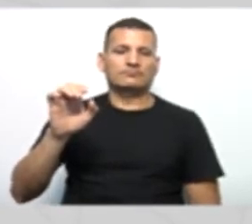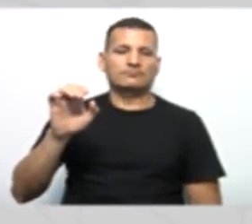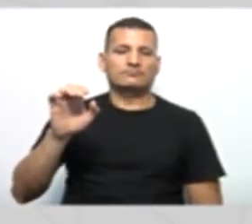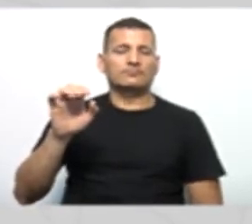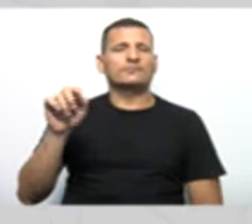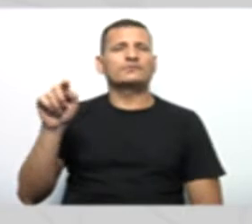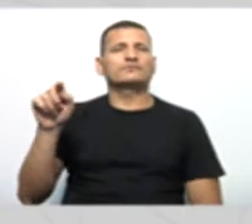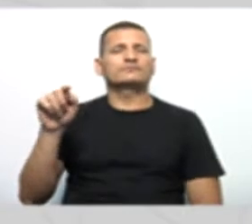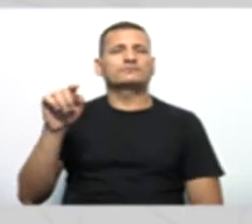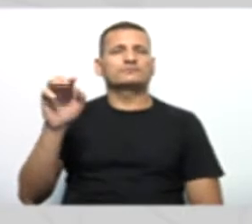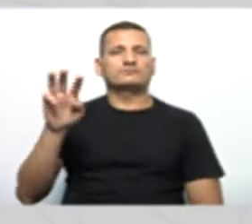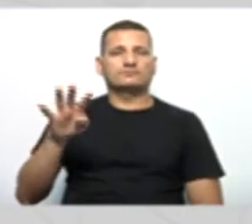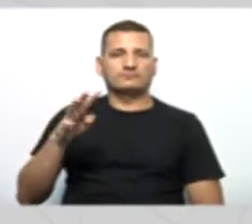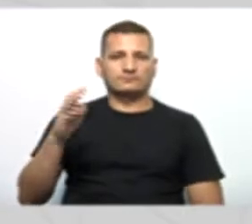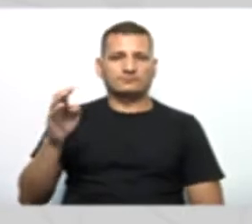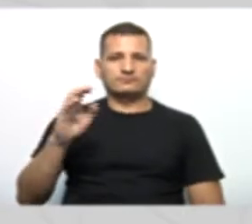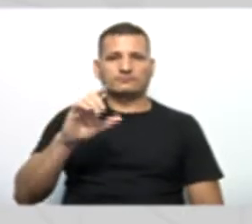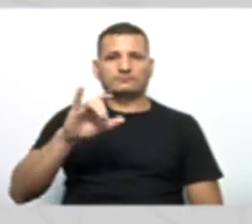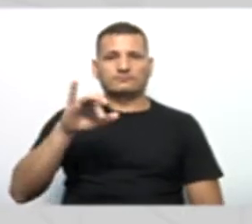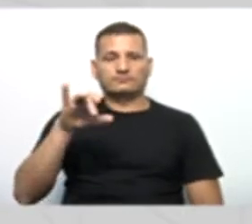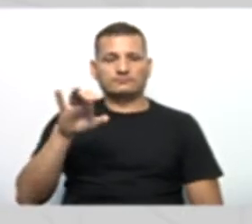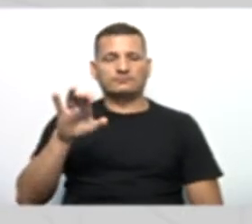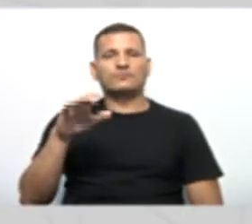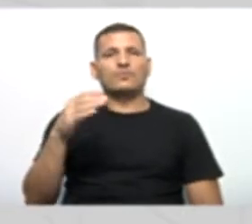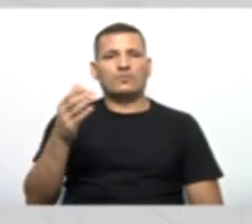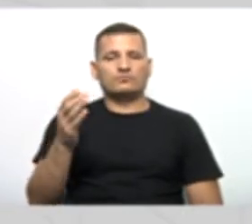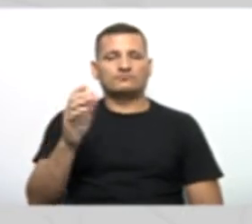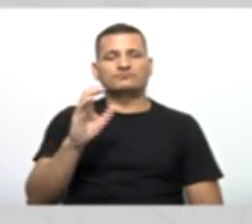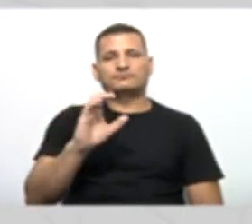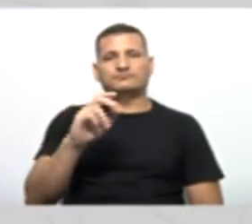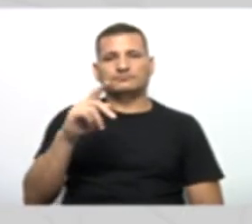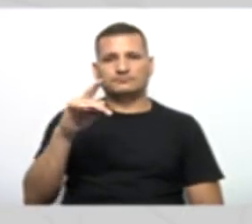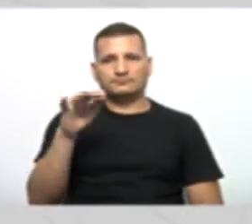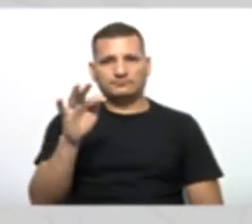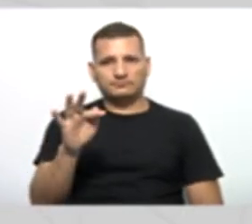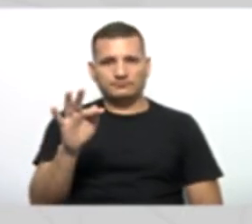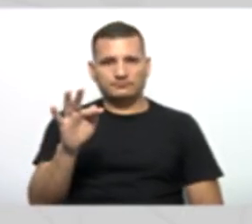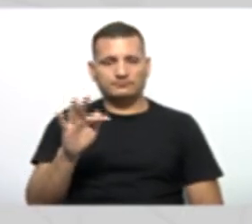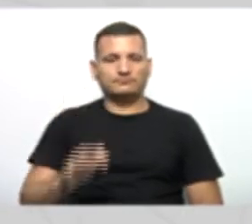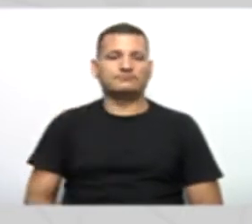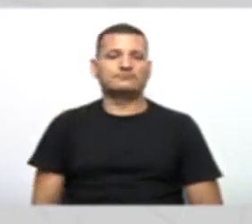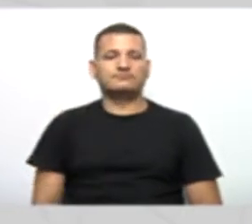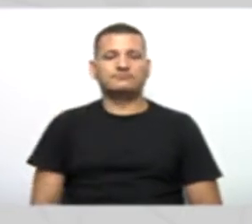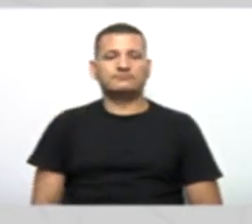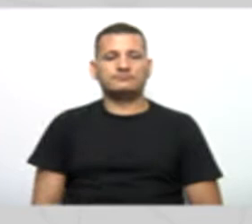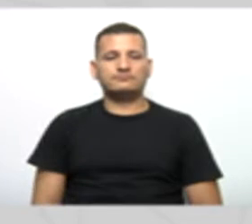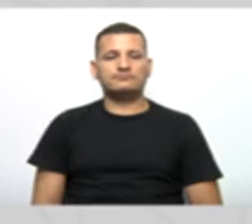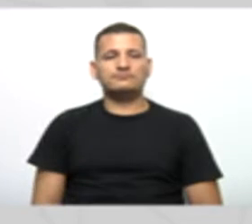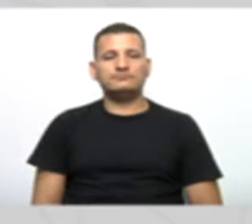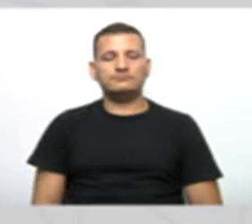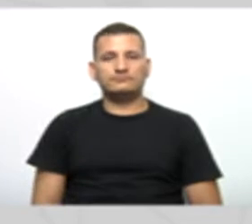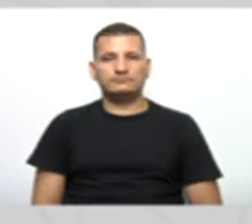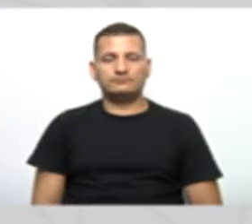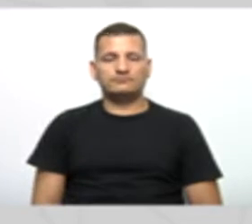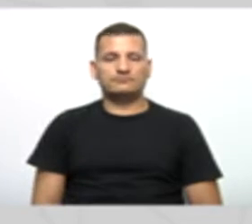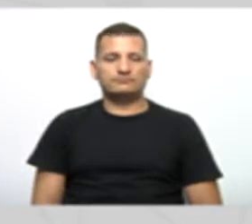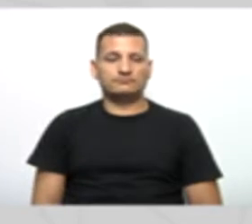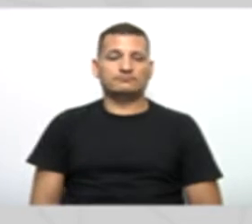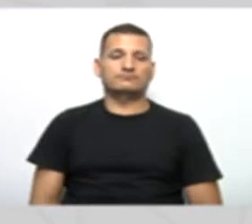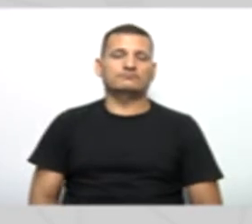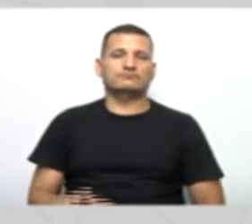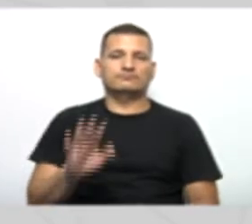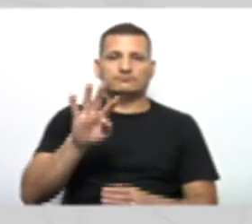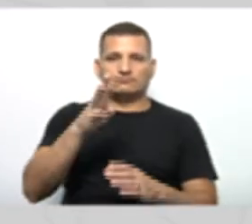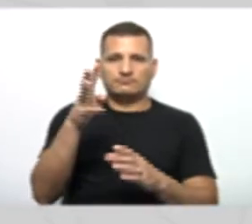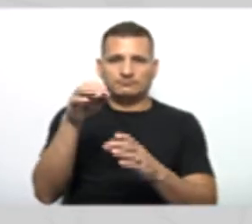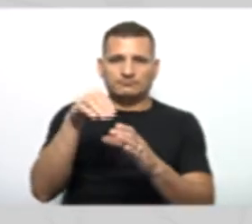tabela cliente é o atributo CPF lá na outra tabela. Então, com isso, eu digo que eu tenho uma chave estrangeira aqui dentro.